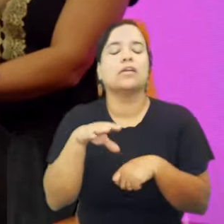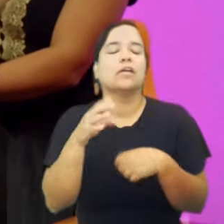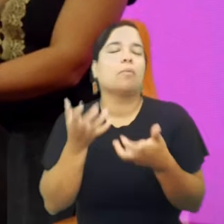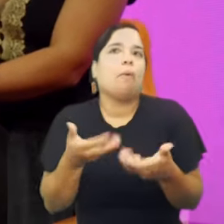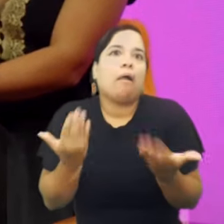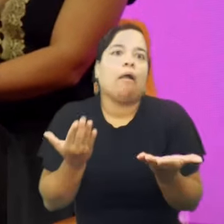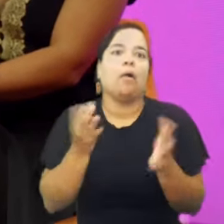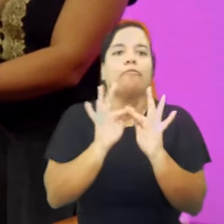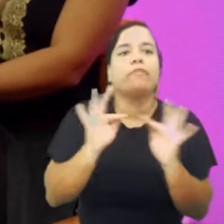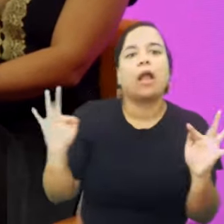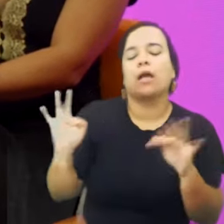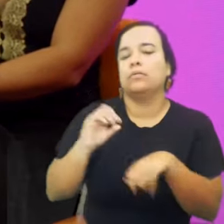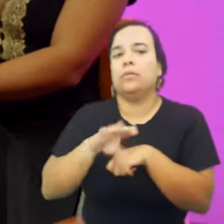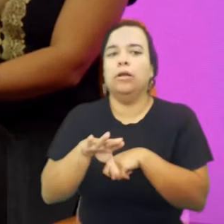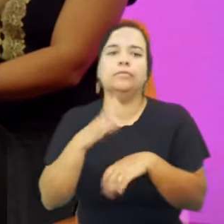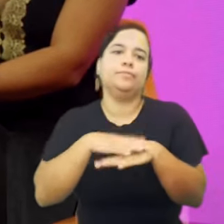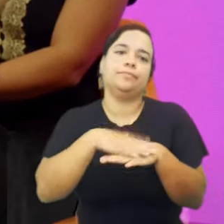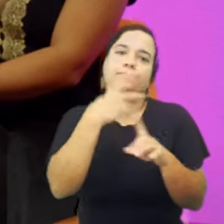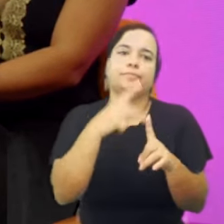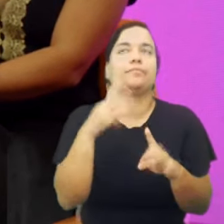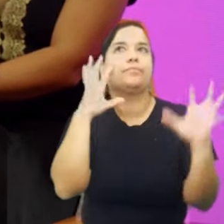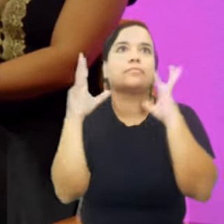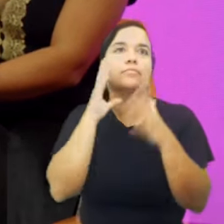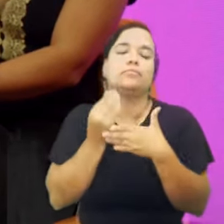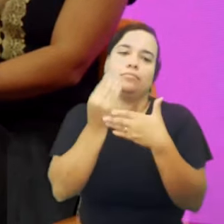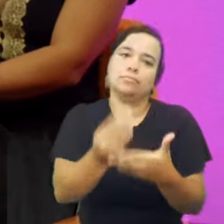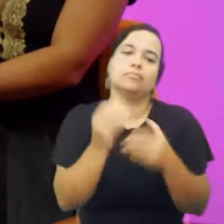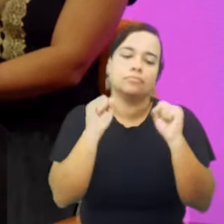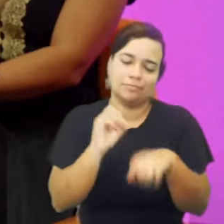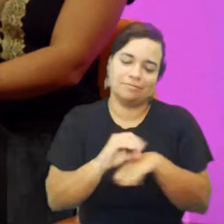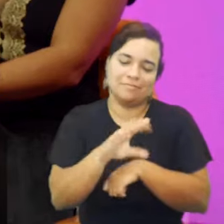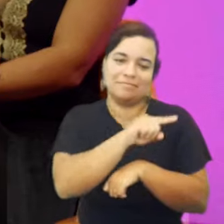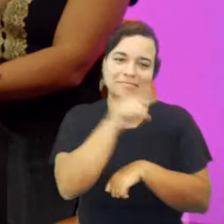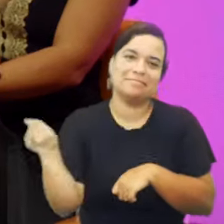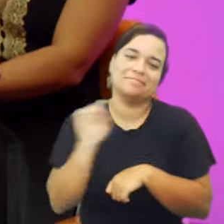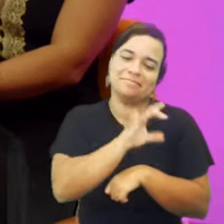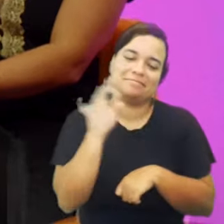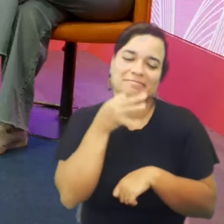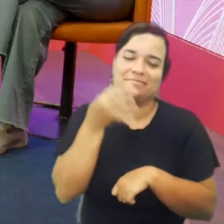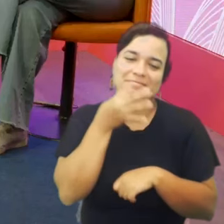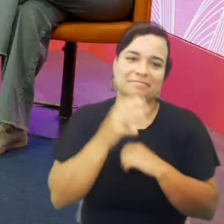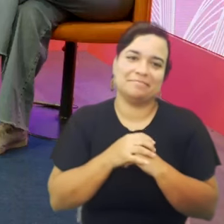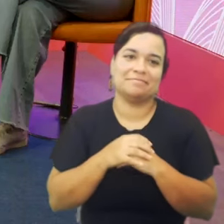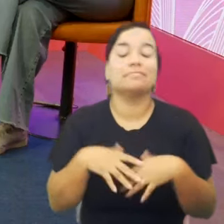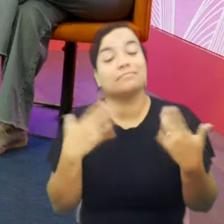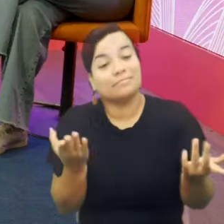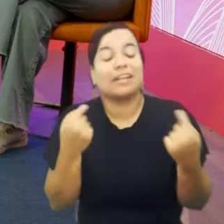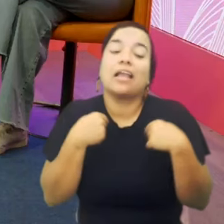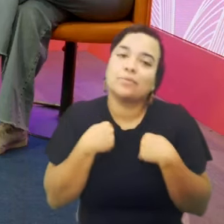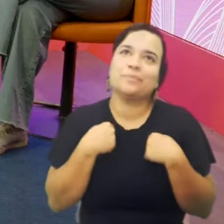dica, de frase, sei lá, de uma reflexão que vocês gostariam de passar para essas mulheres? Olha,